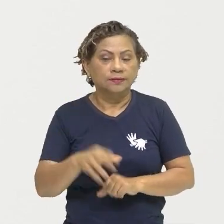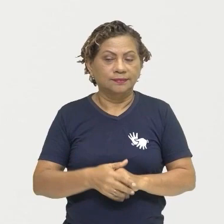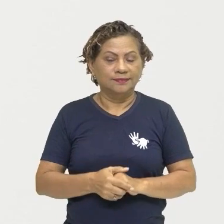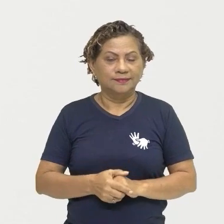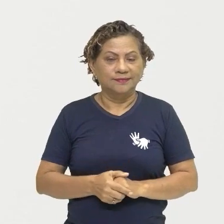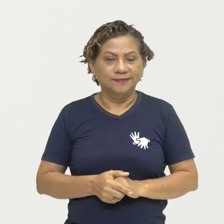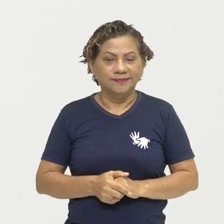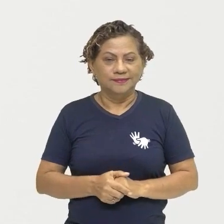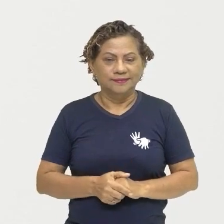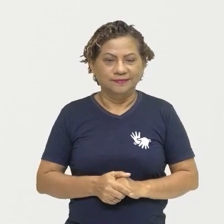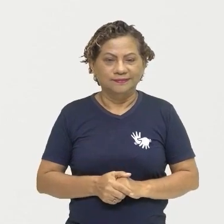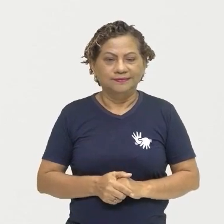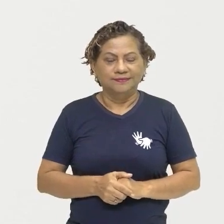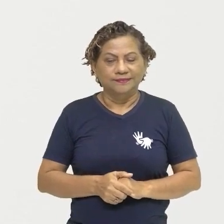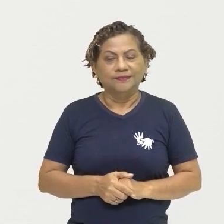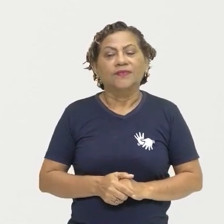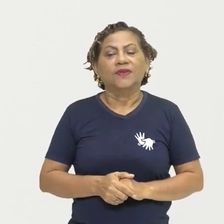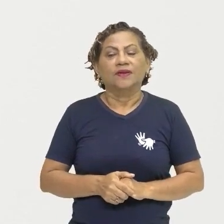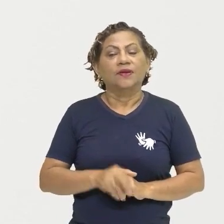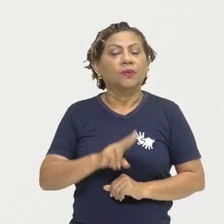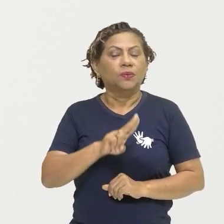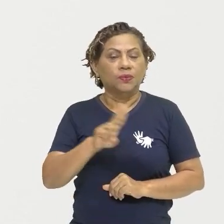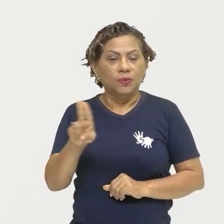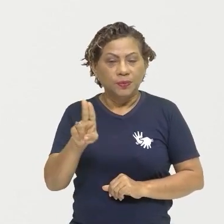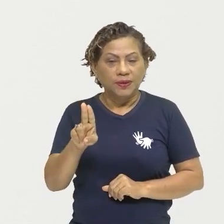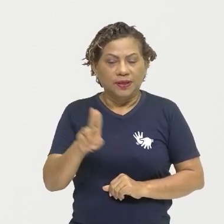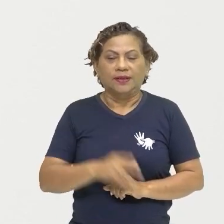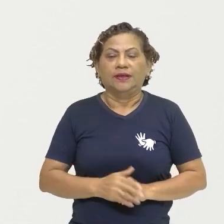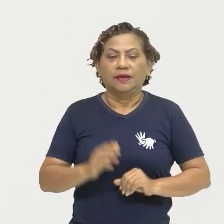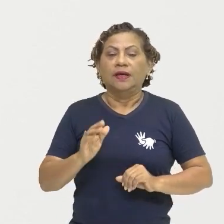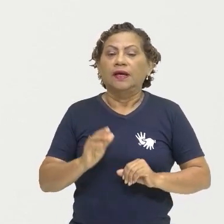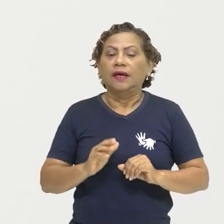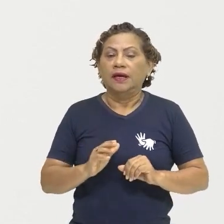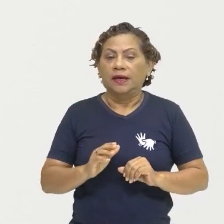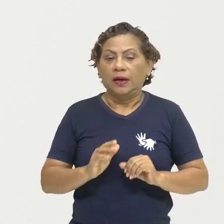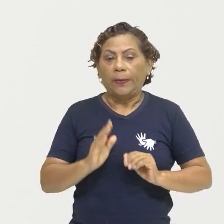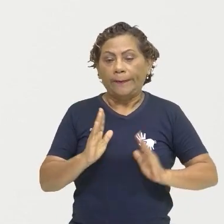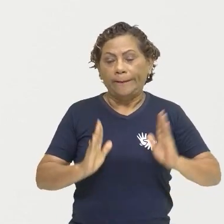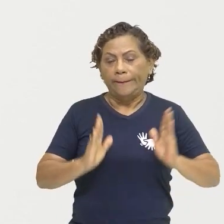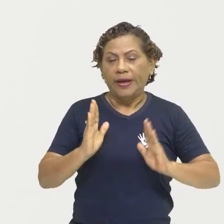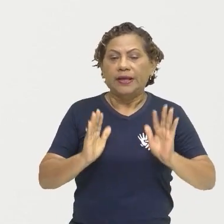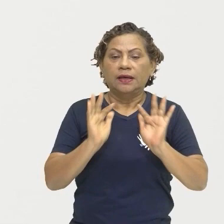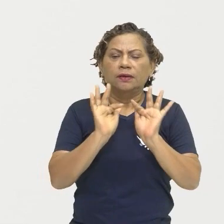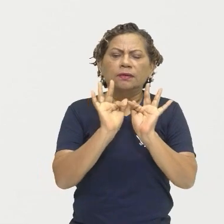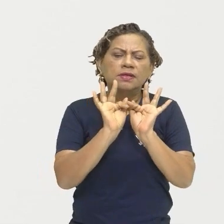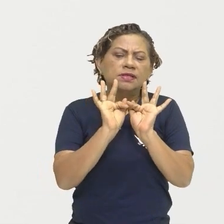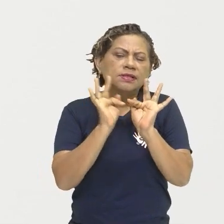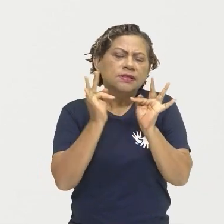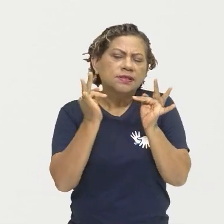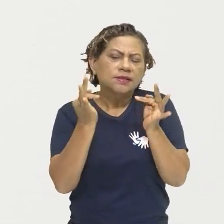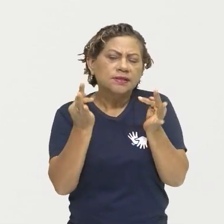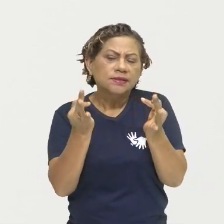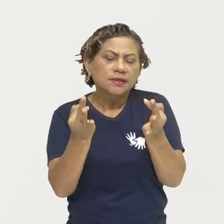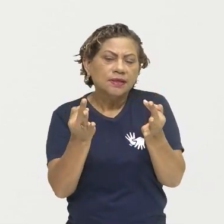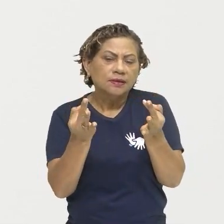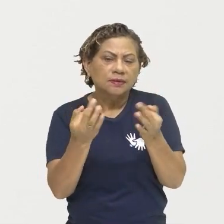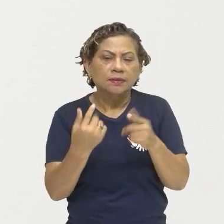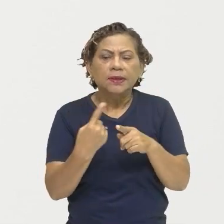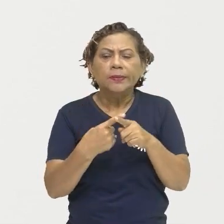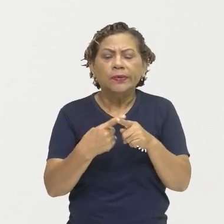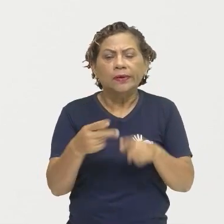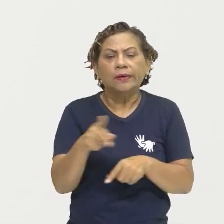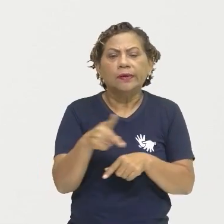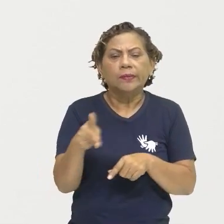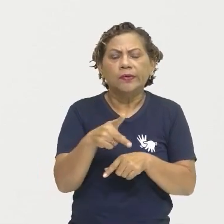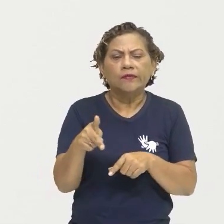única oração. O nome dela é oração absoluta e o nome desse período é um período simples. Por que,